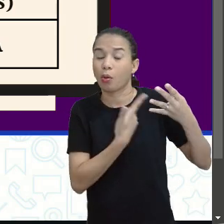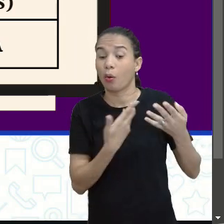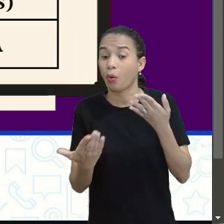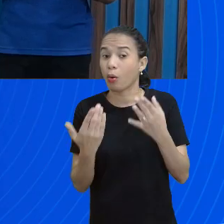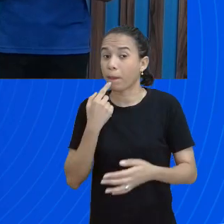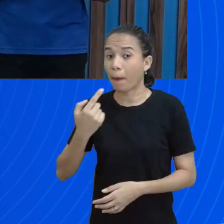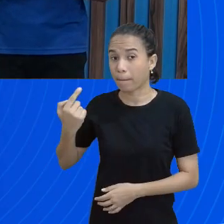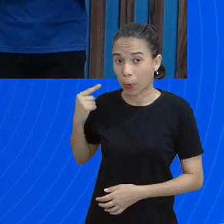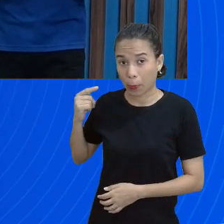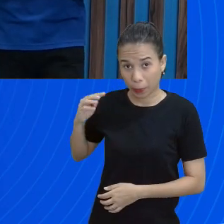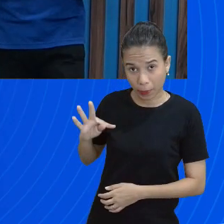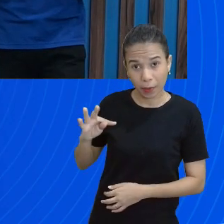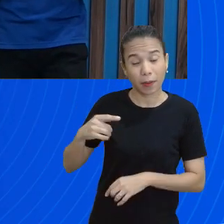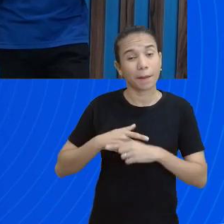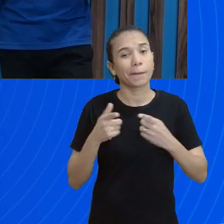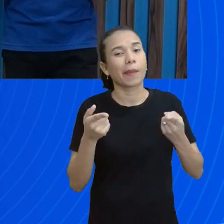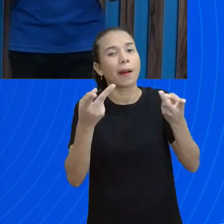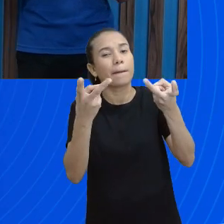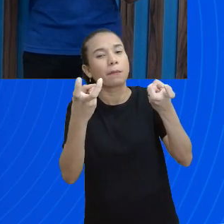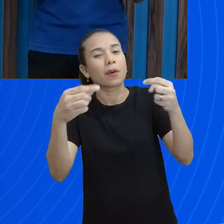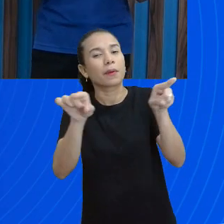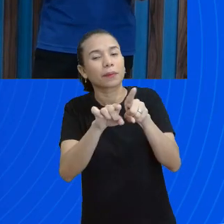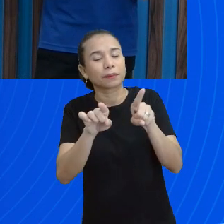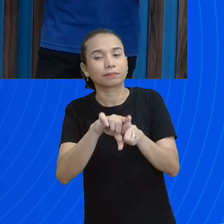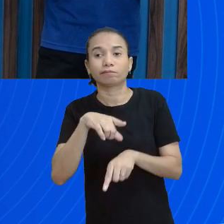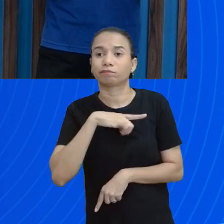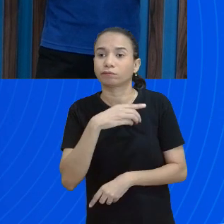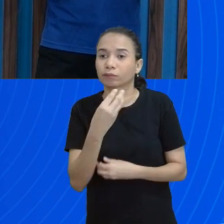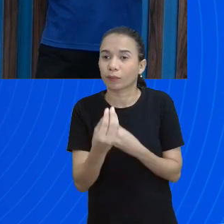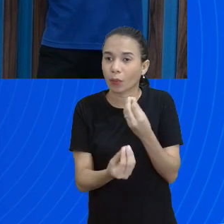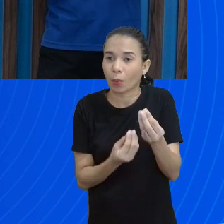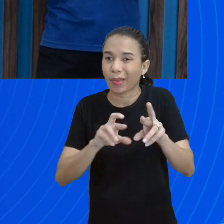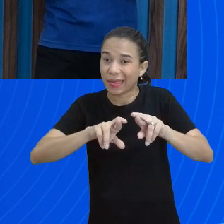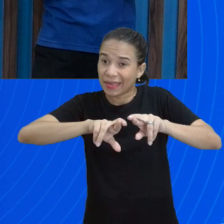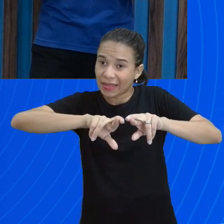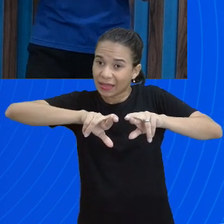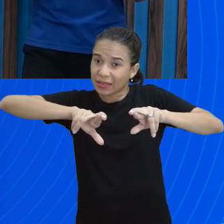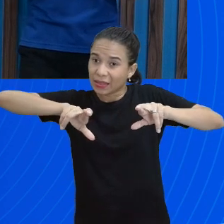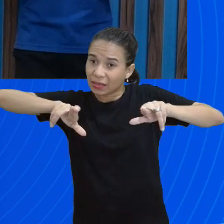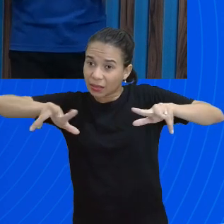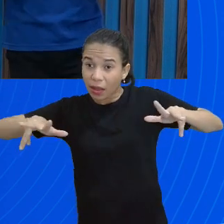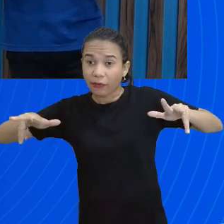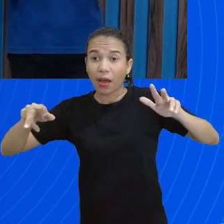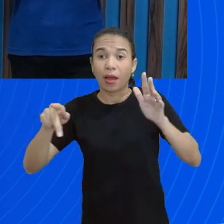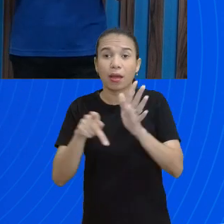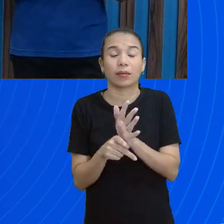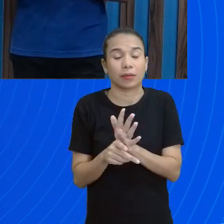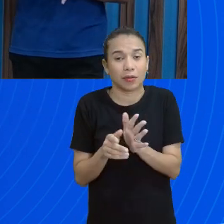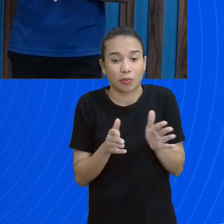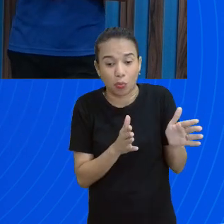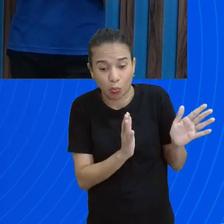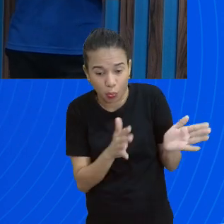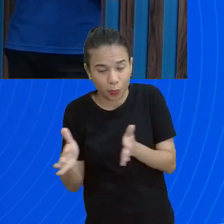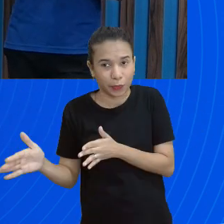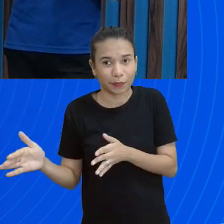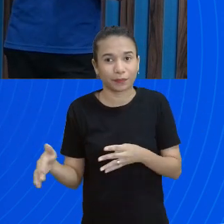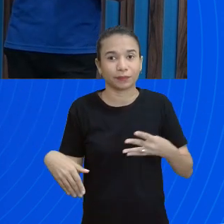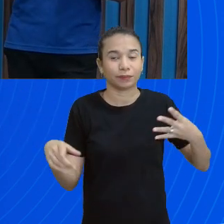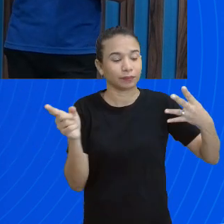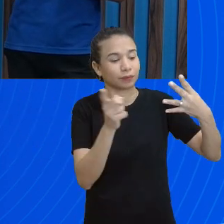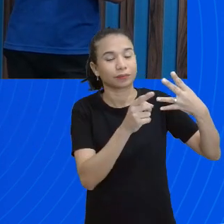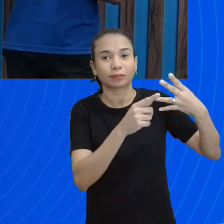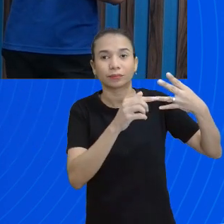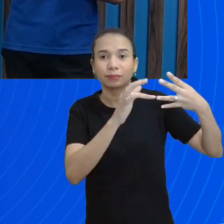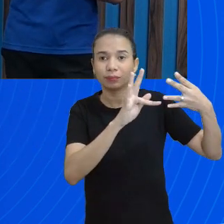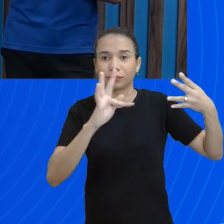essas classificações. Mas vocês vão perceber também que tem uma diferença aí no caminhar, né? Então, ó, da